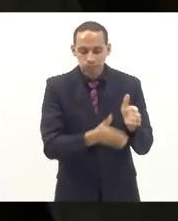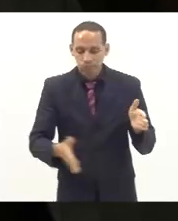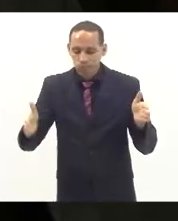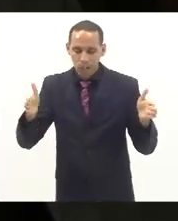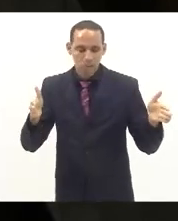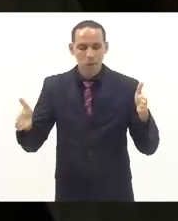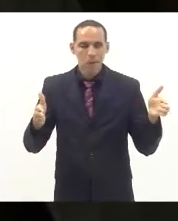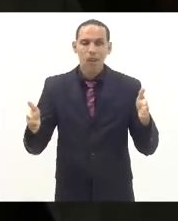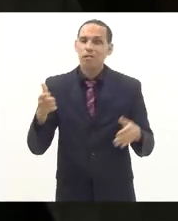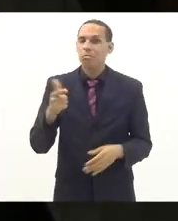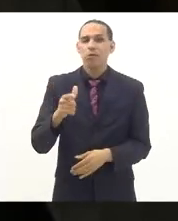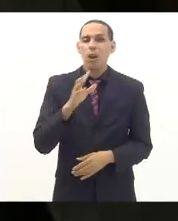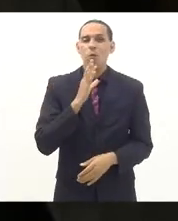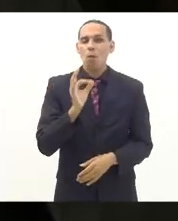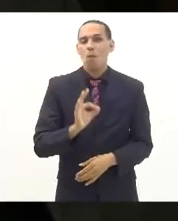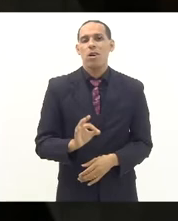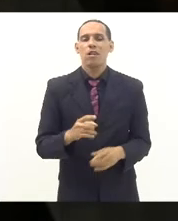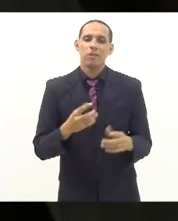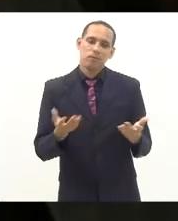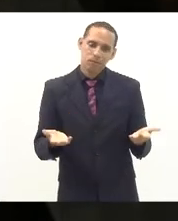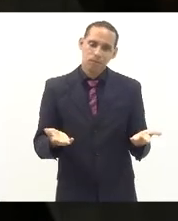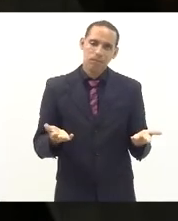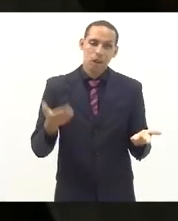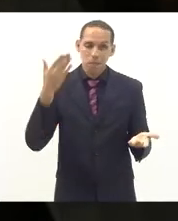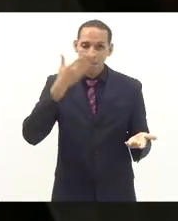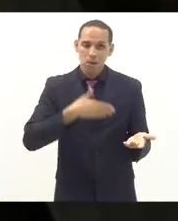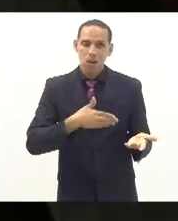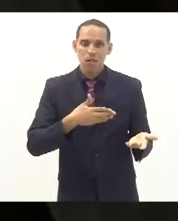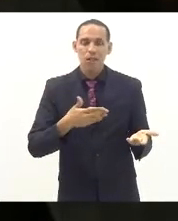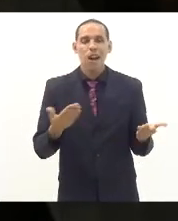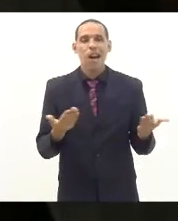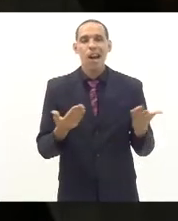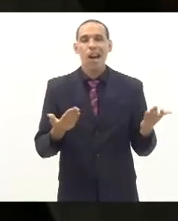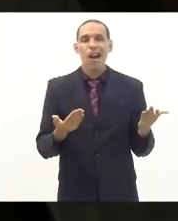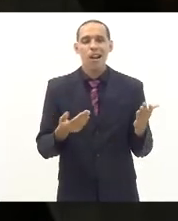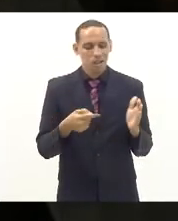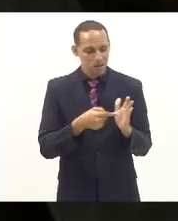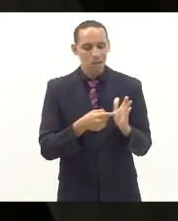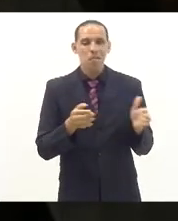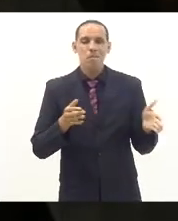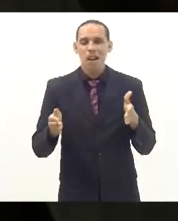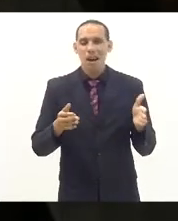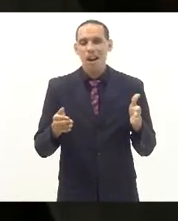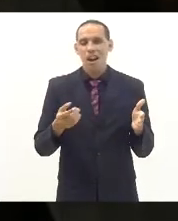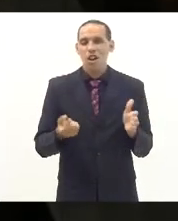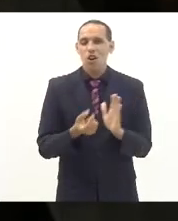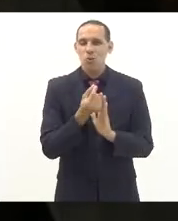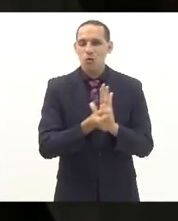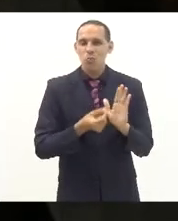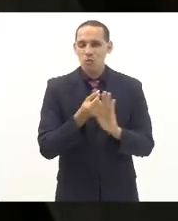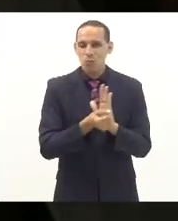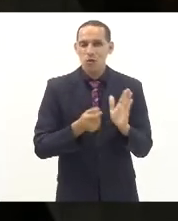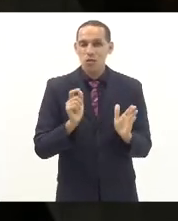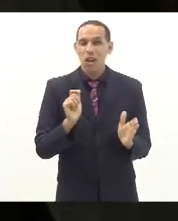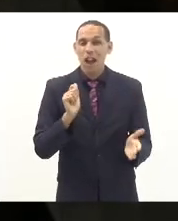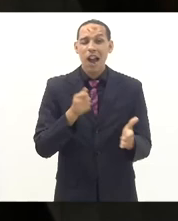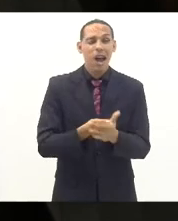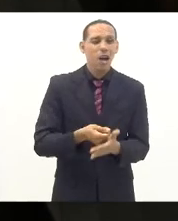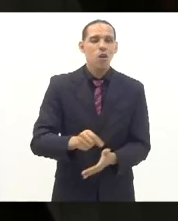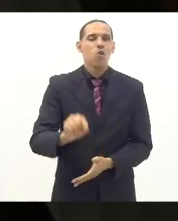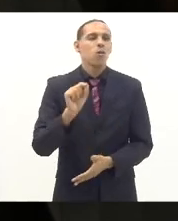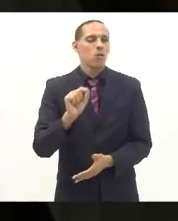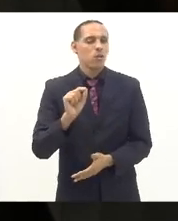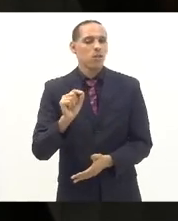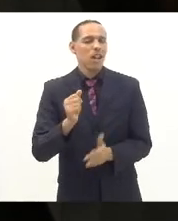a gente não conhece tanto é assim que na previsão a a aposta ainda é muito